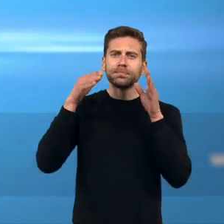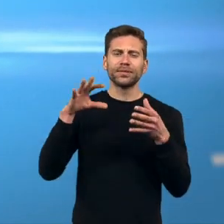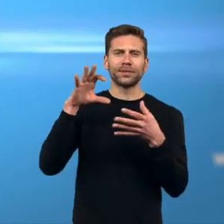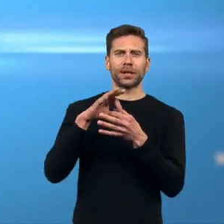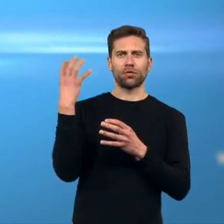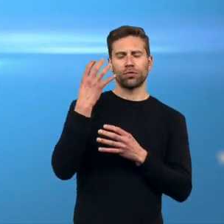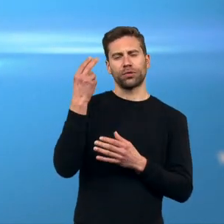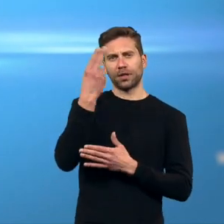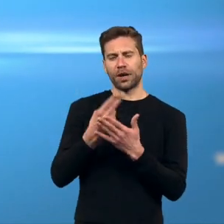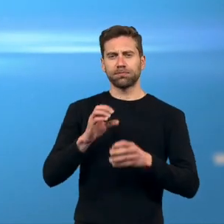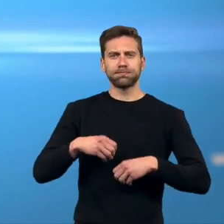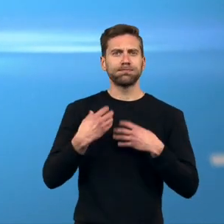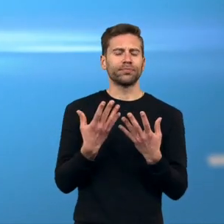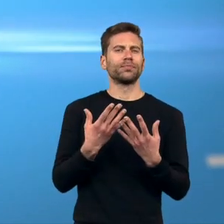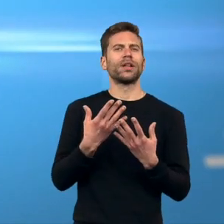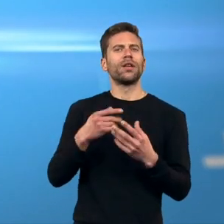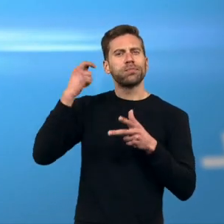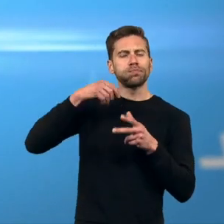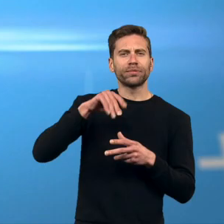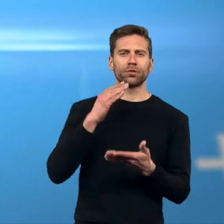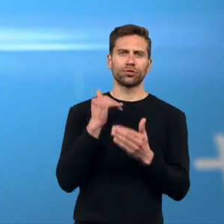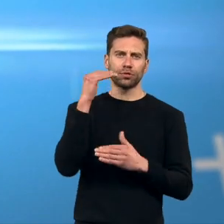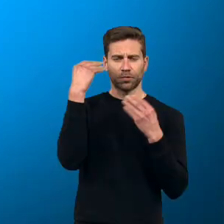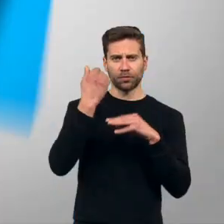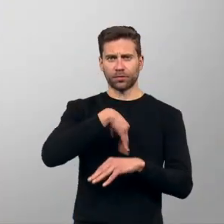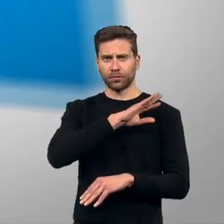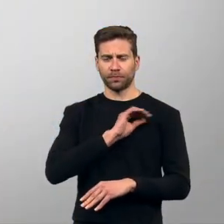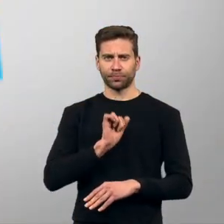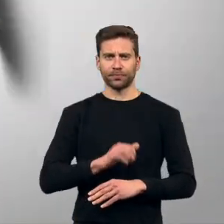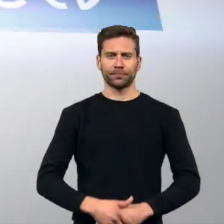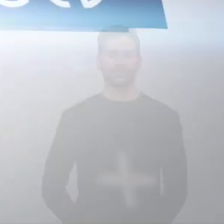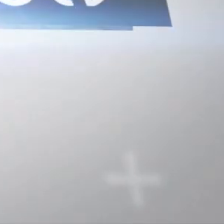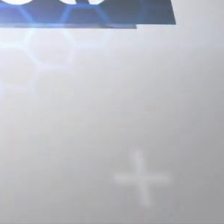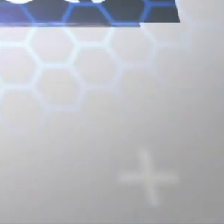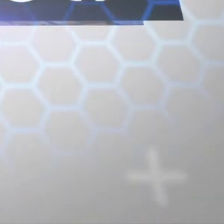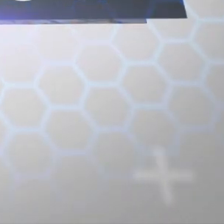às artes, produzido pela Escola Superior de Educação de Coimbra.